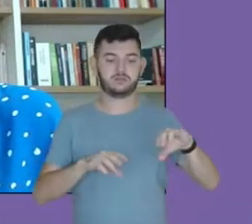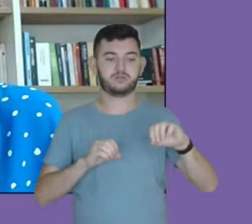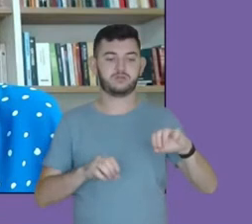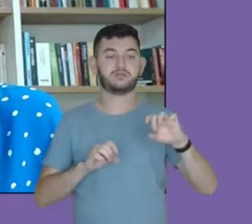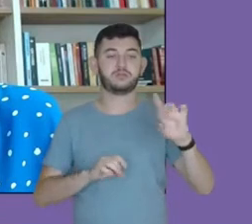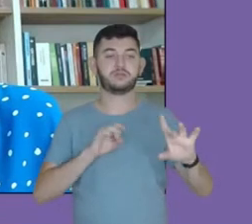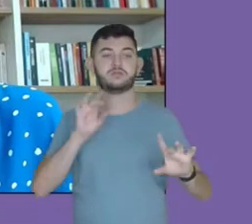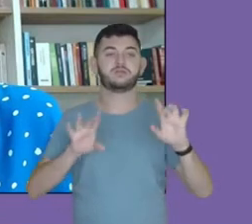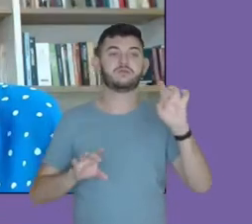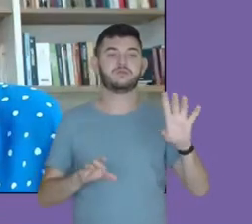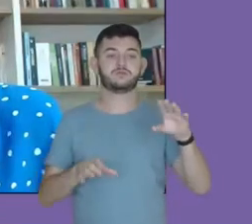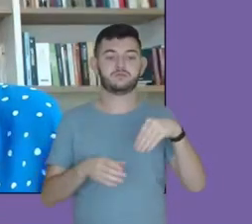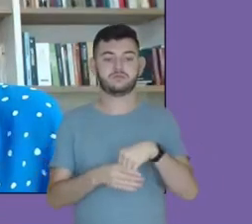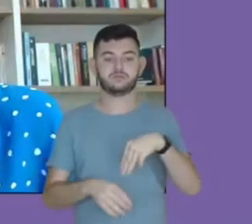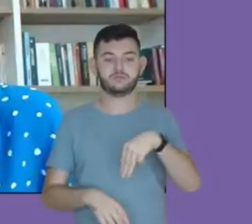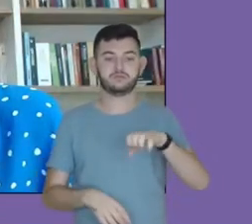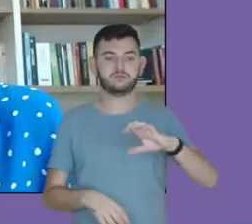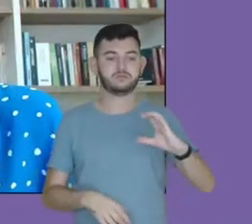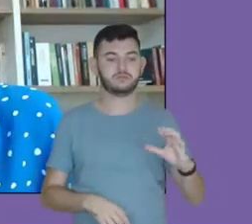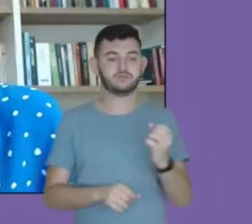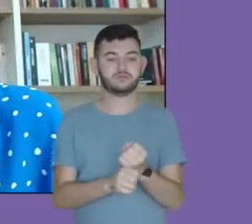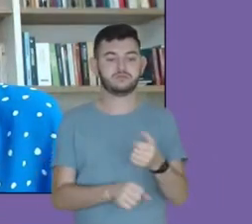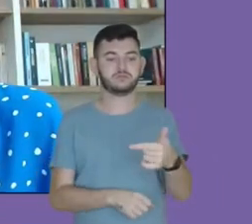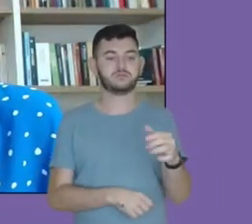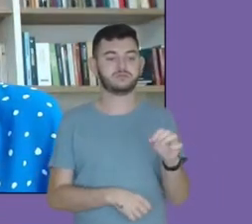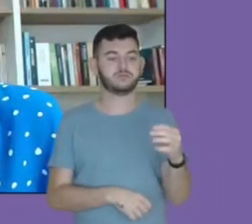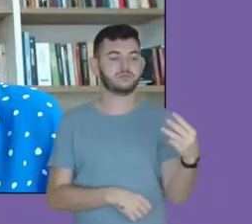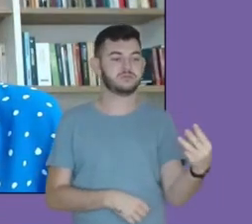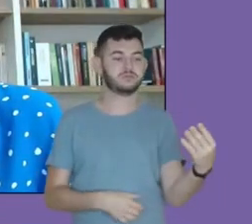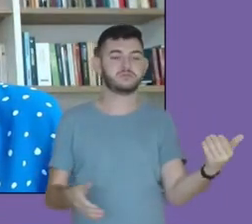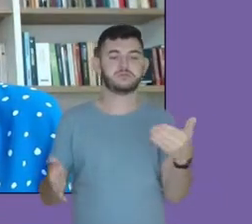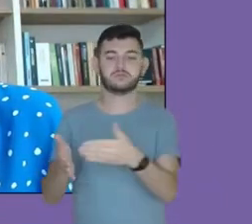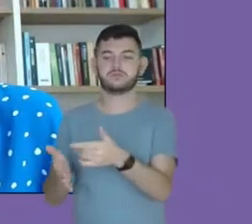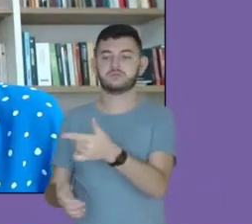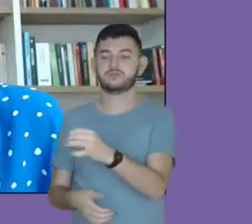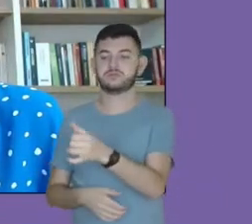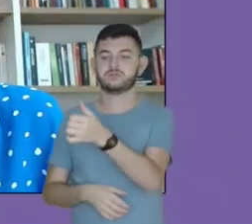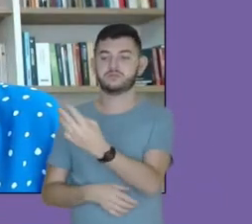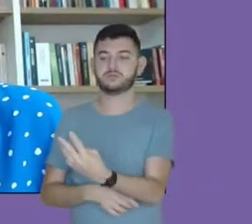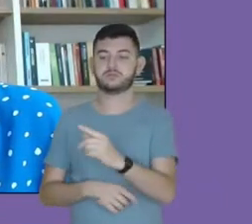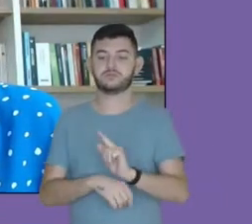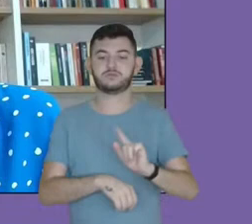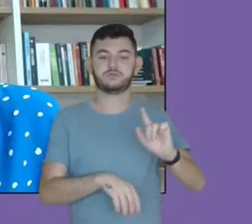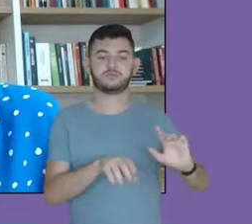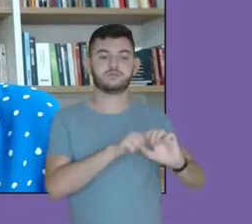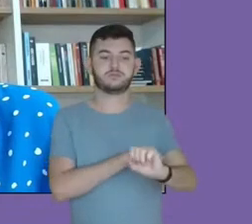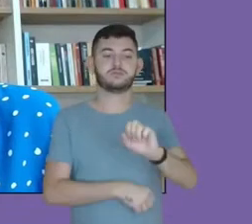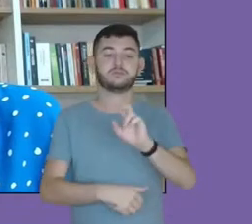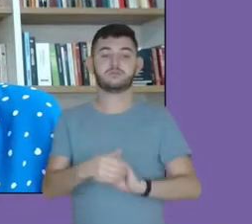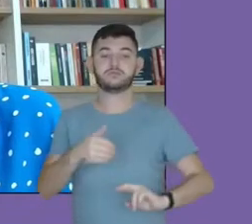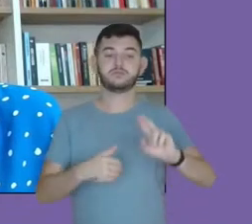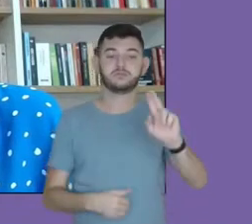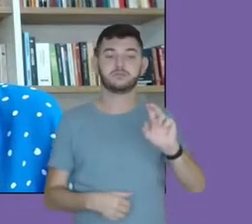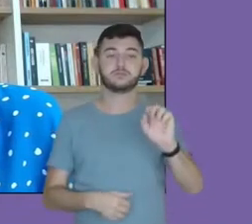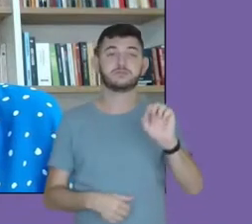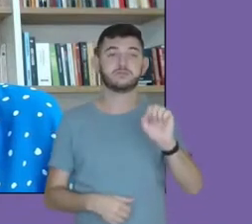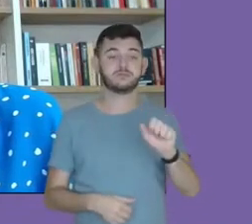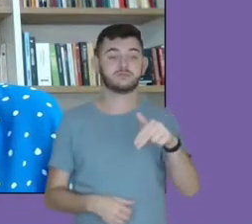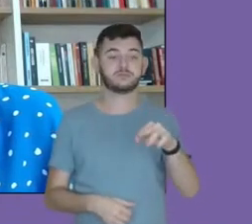MEC entre 2013 e 2013, é graduada na Universidade Federal de Santa Maria, Rio Grande do Sul,